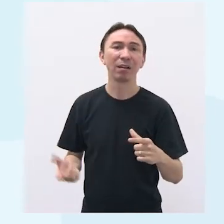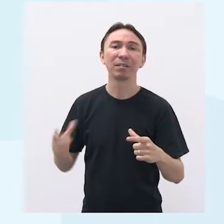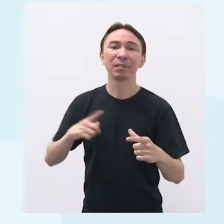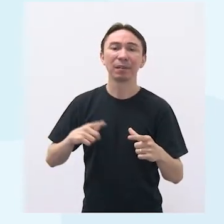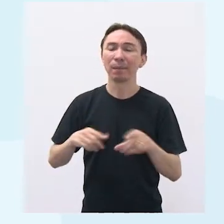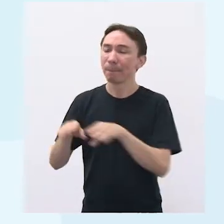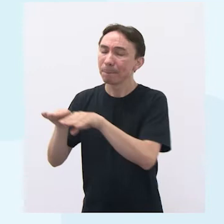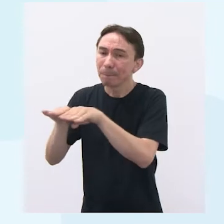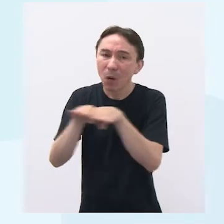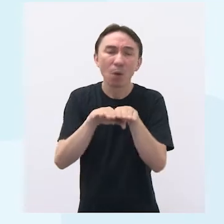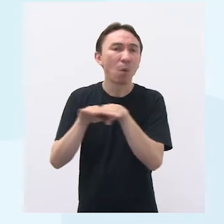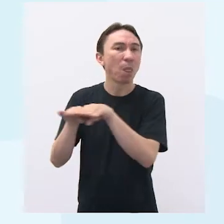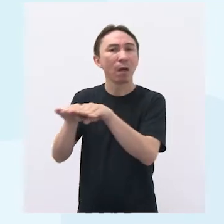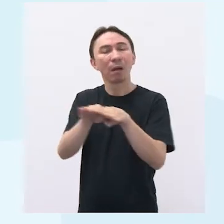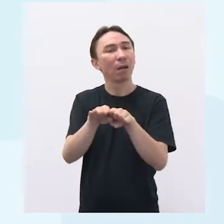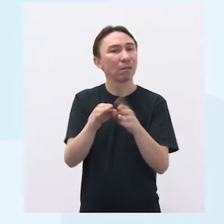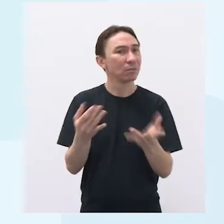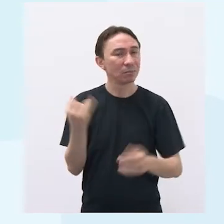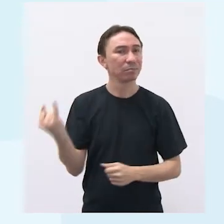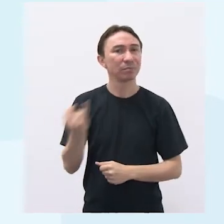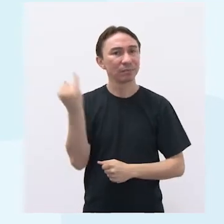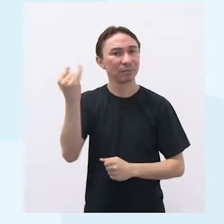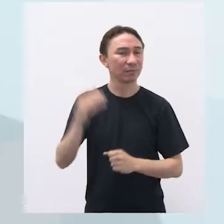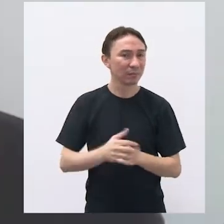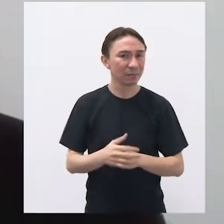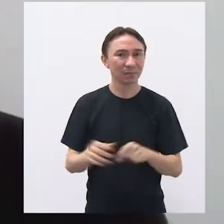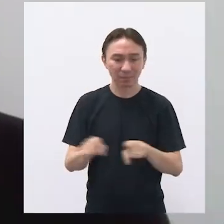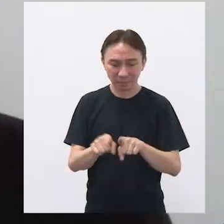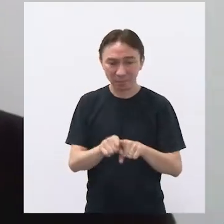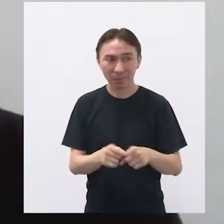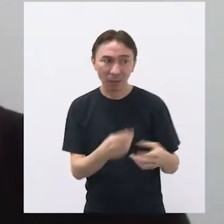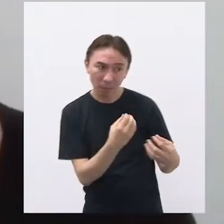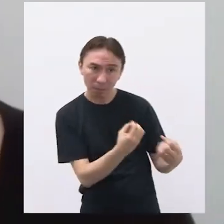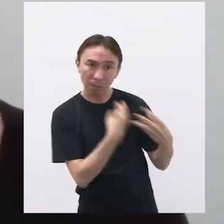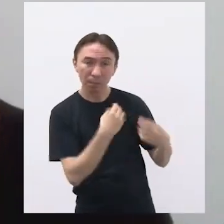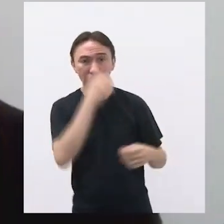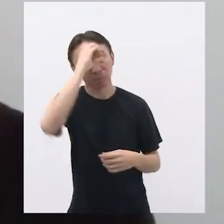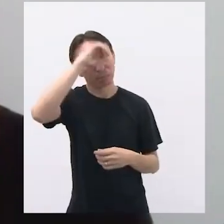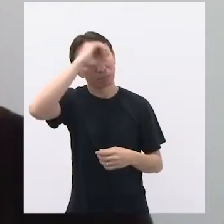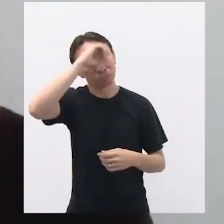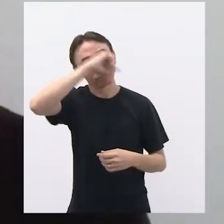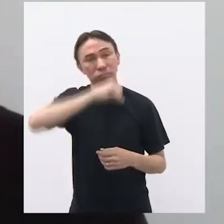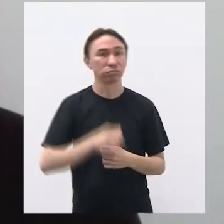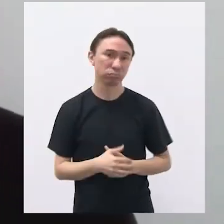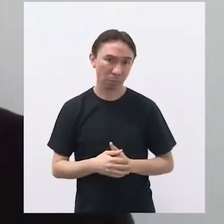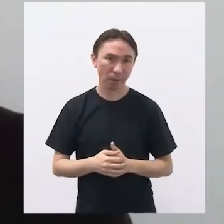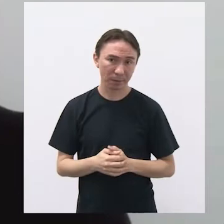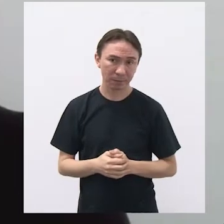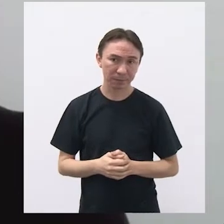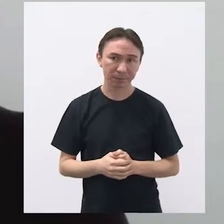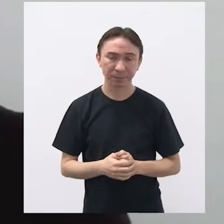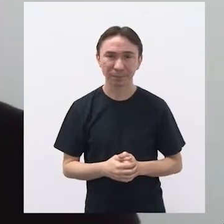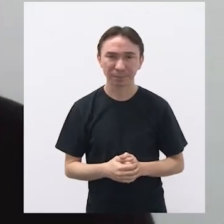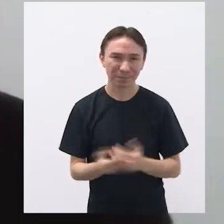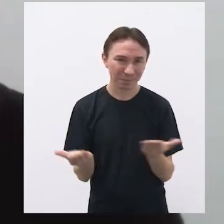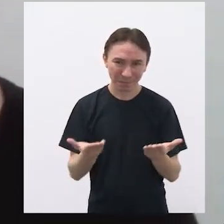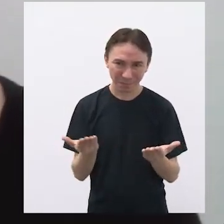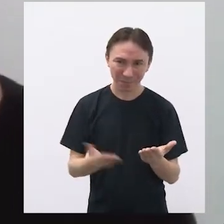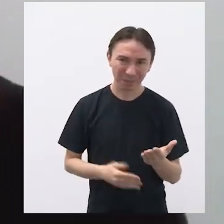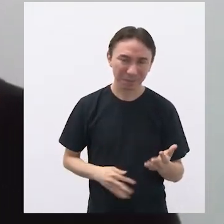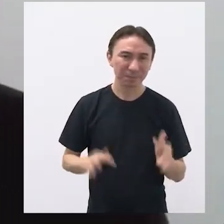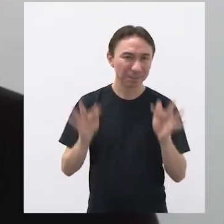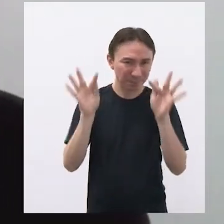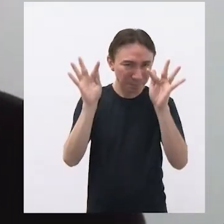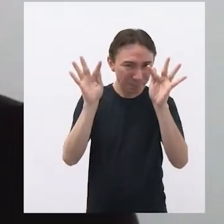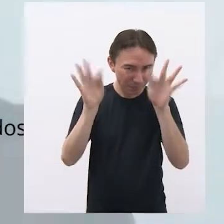equidade, igualdade e favorável à educação. Para finalizar, eu trago aqui, acho que muitos já viram, né? O último slide,